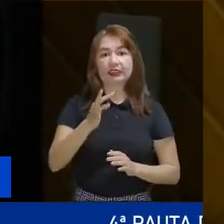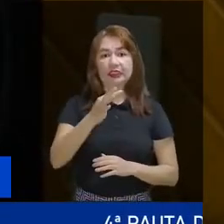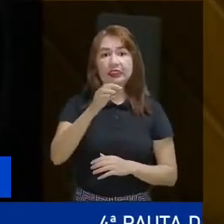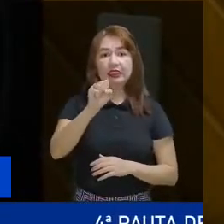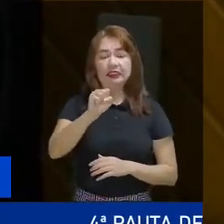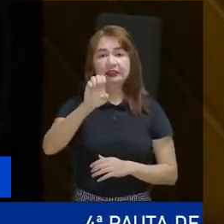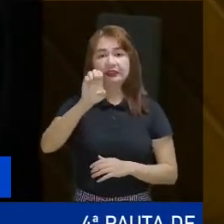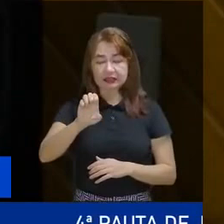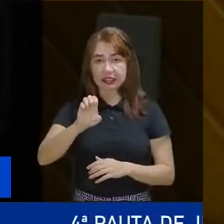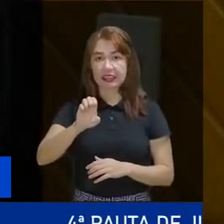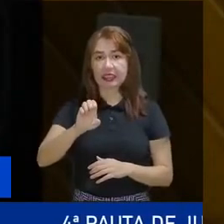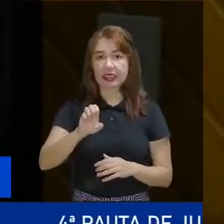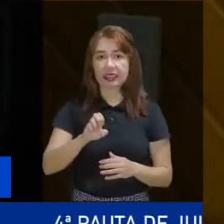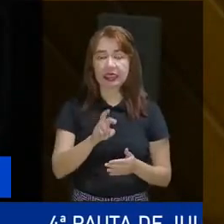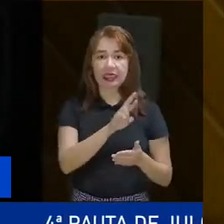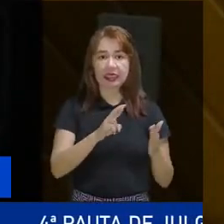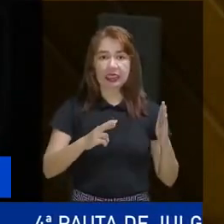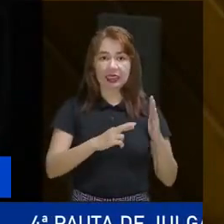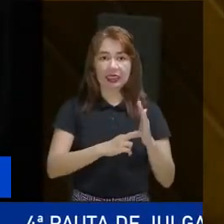no dia